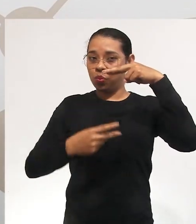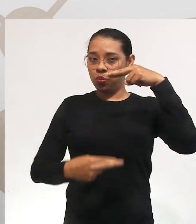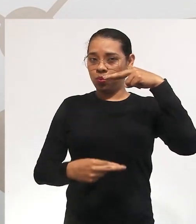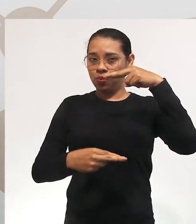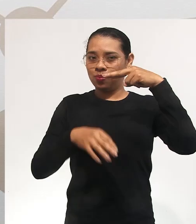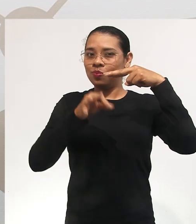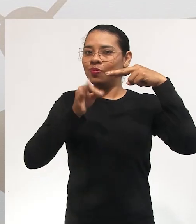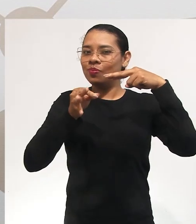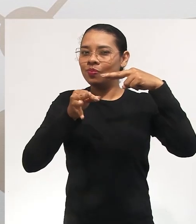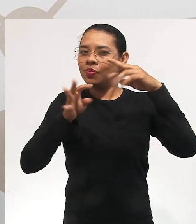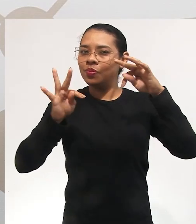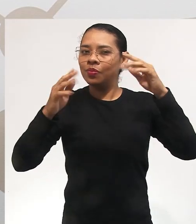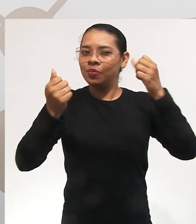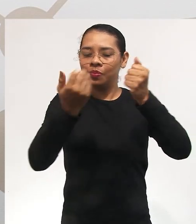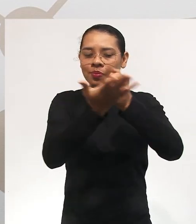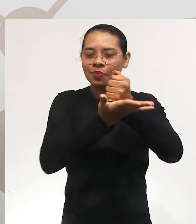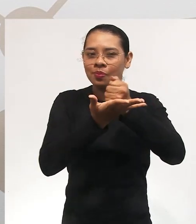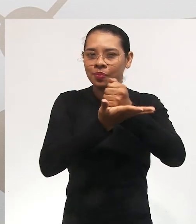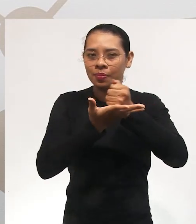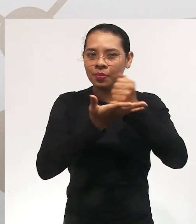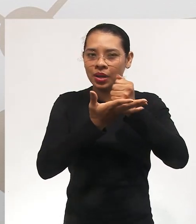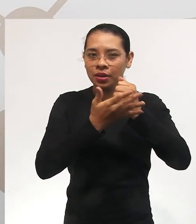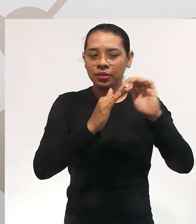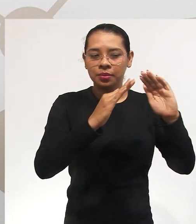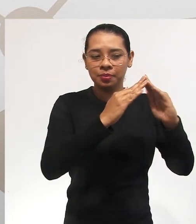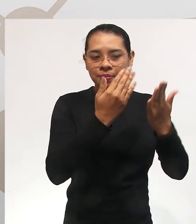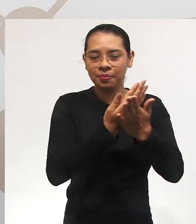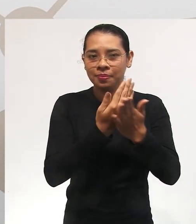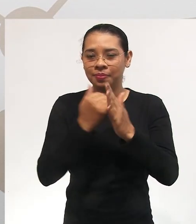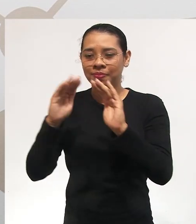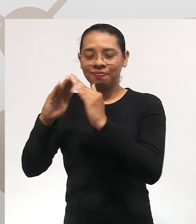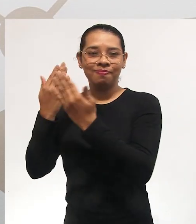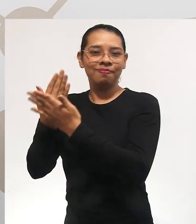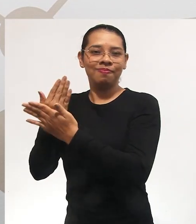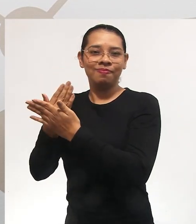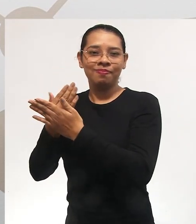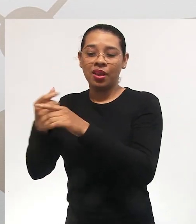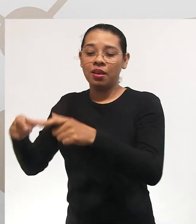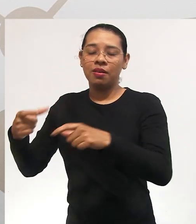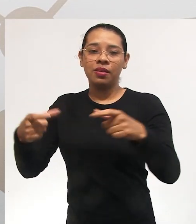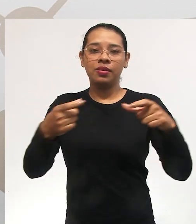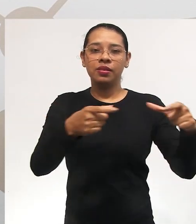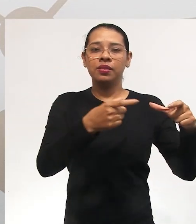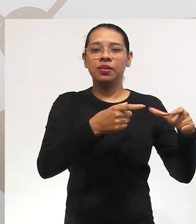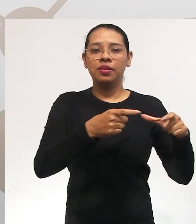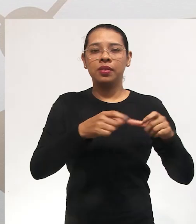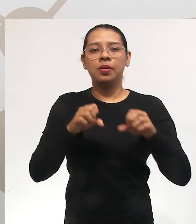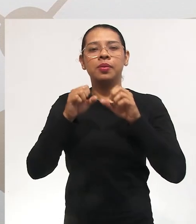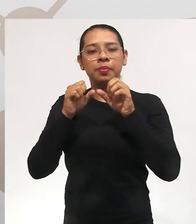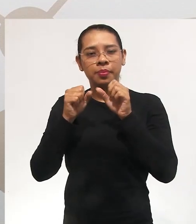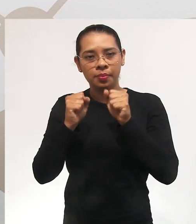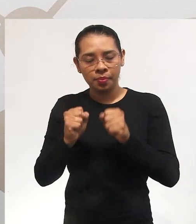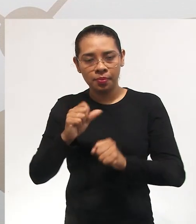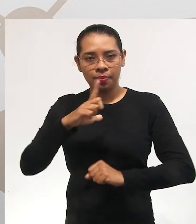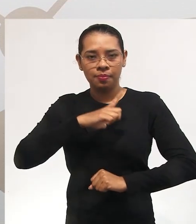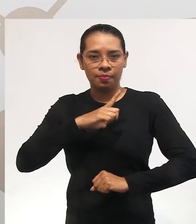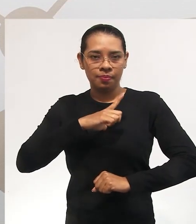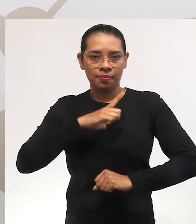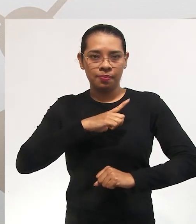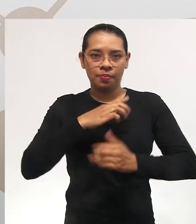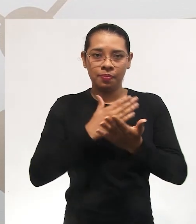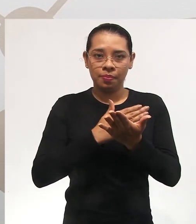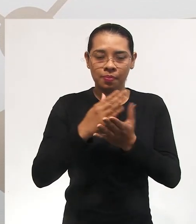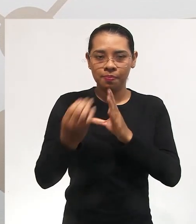parâmetro para que cada rede de ensino pública, para cada instituição privada, elaborar o seu